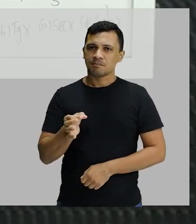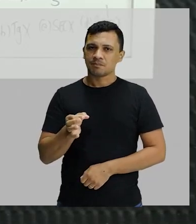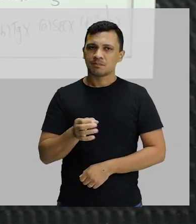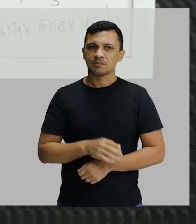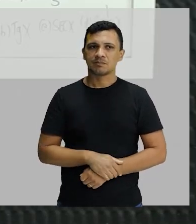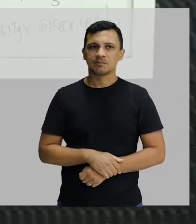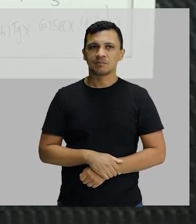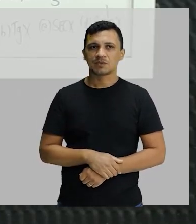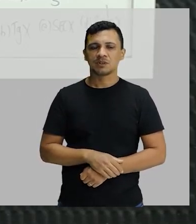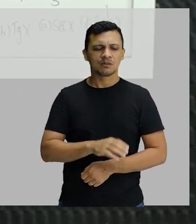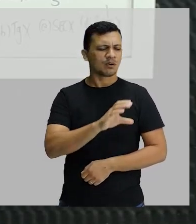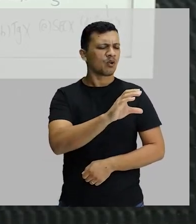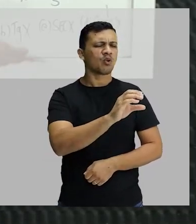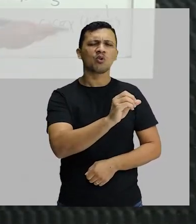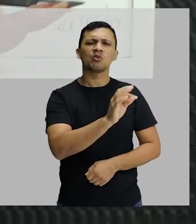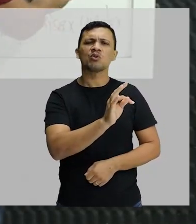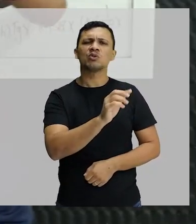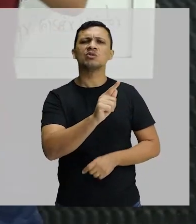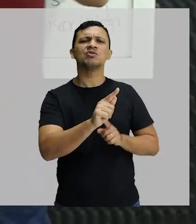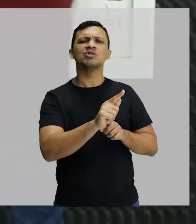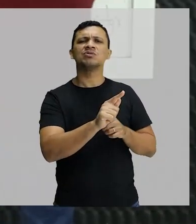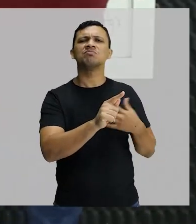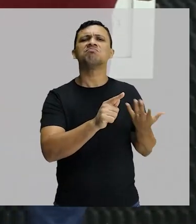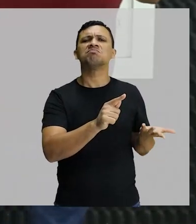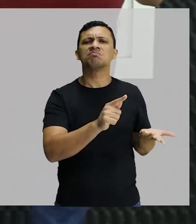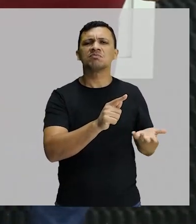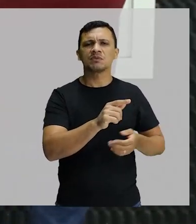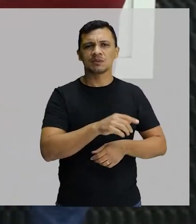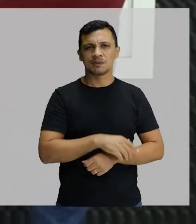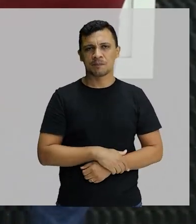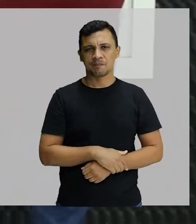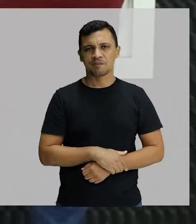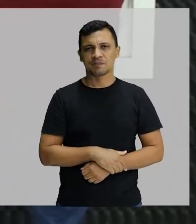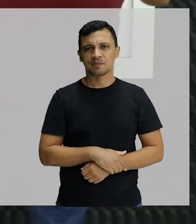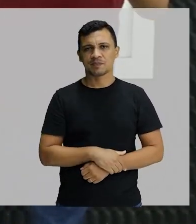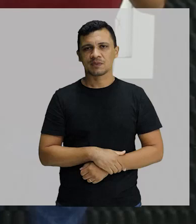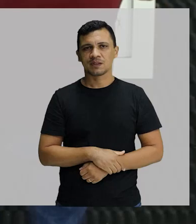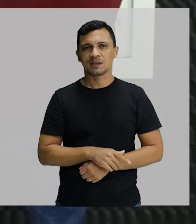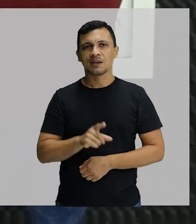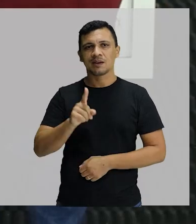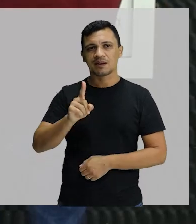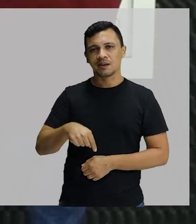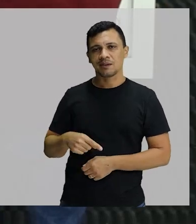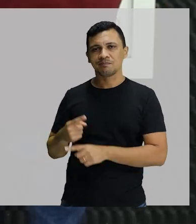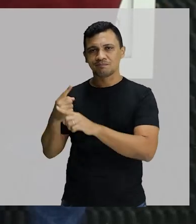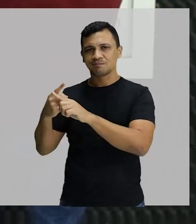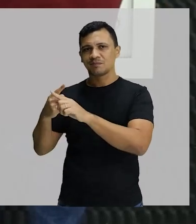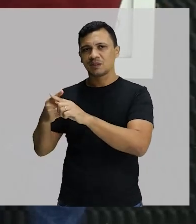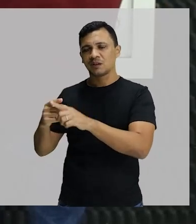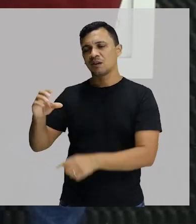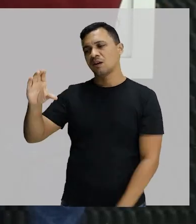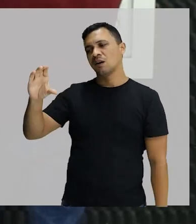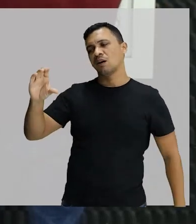Quem é a cotangente? A cotangente é